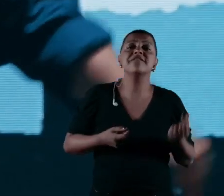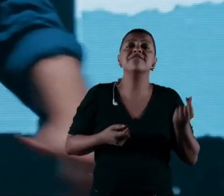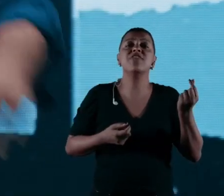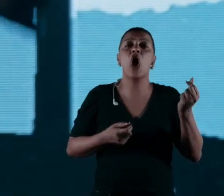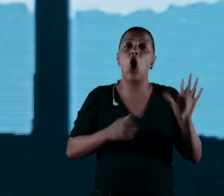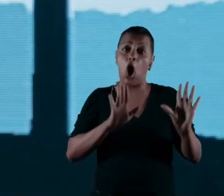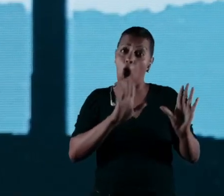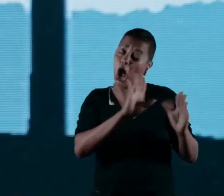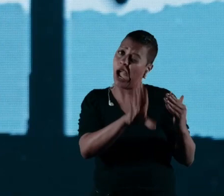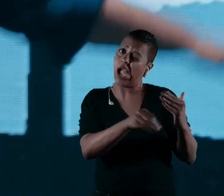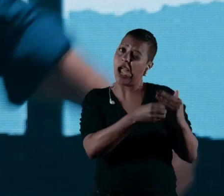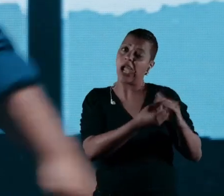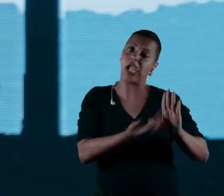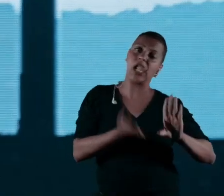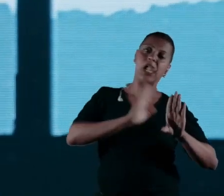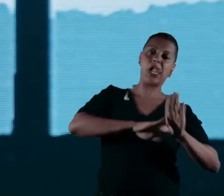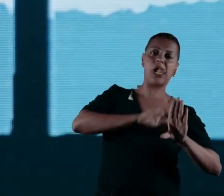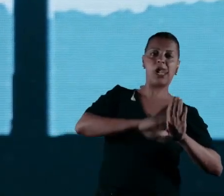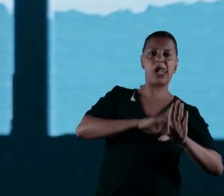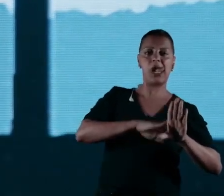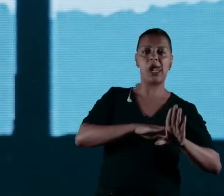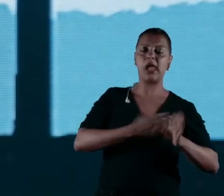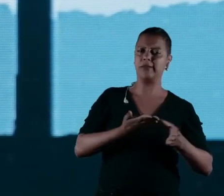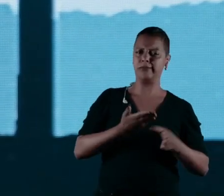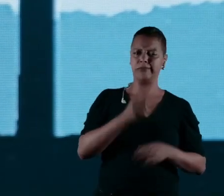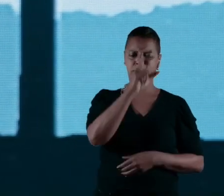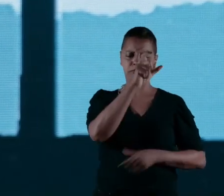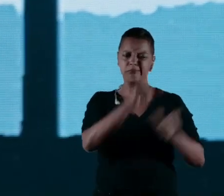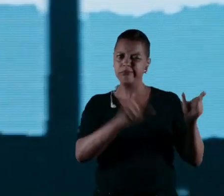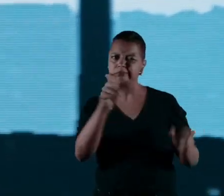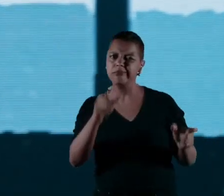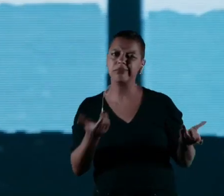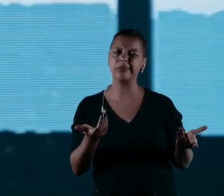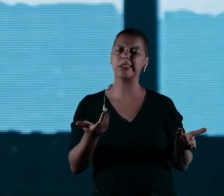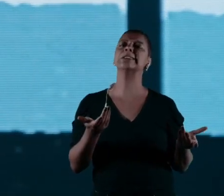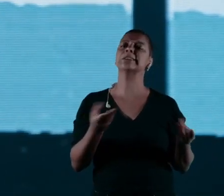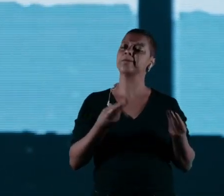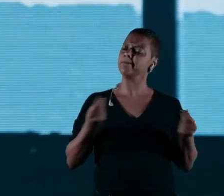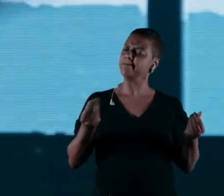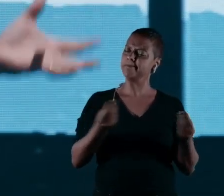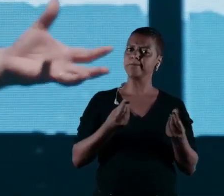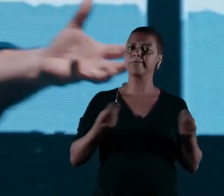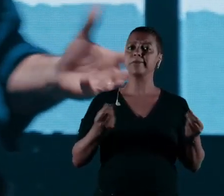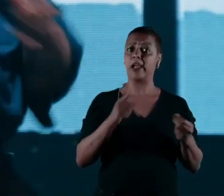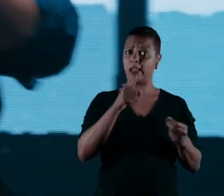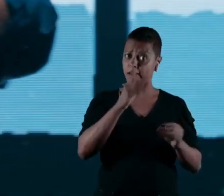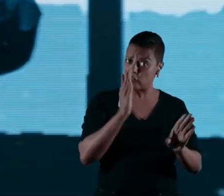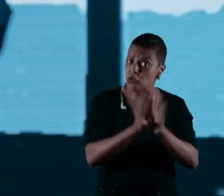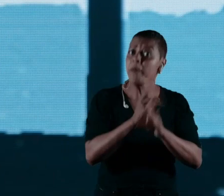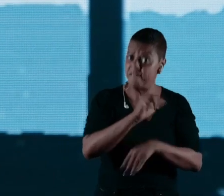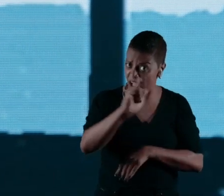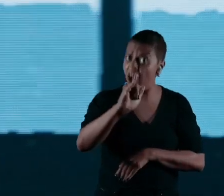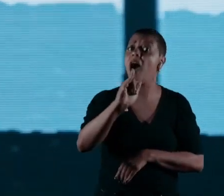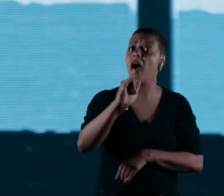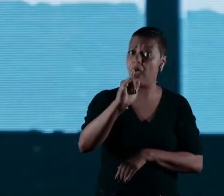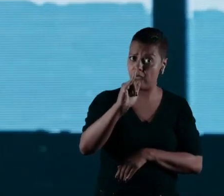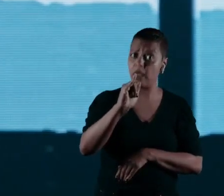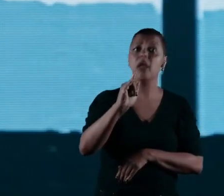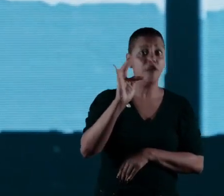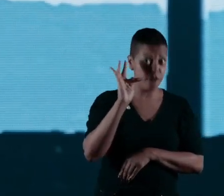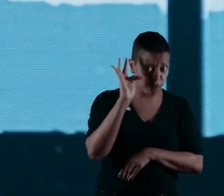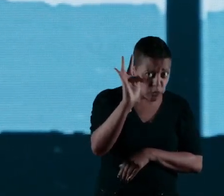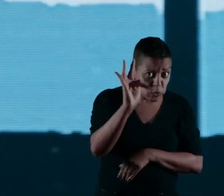o por fora. Essas pessoas, em algum momento, vão ser descobertas. E no momento em que você